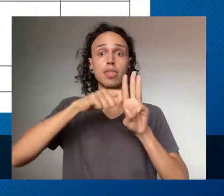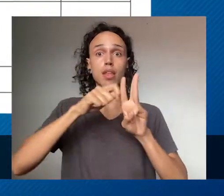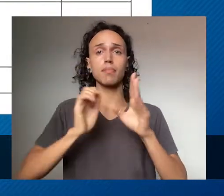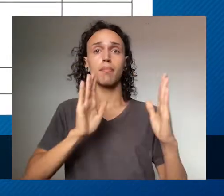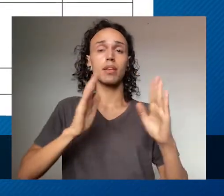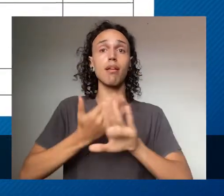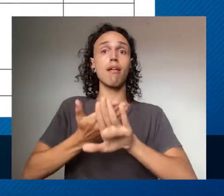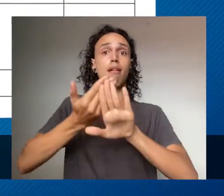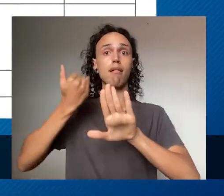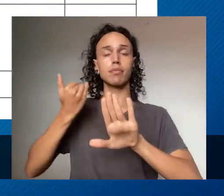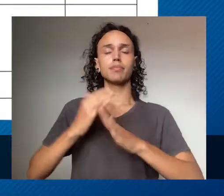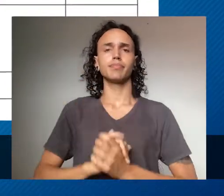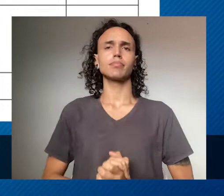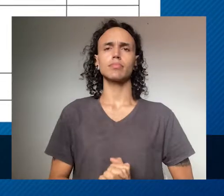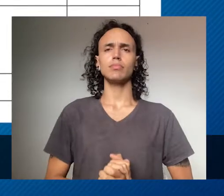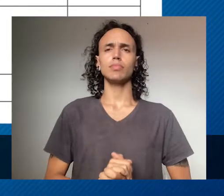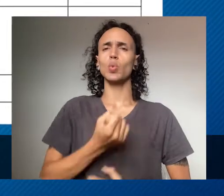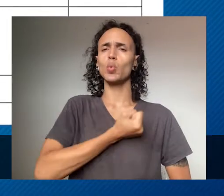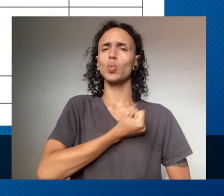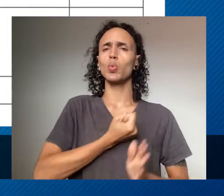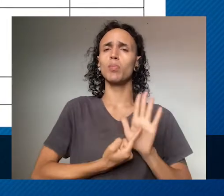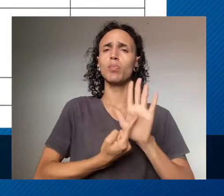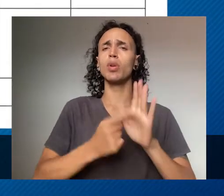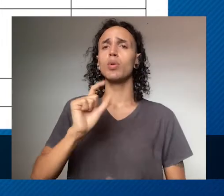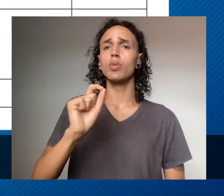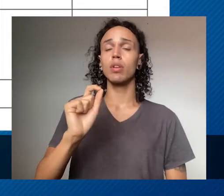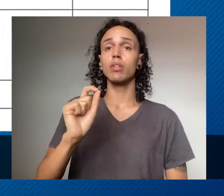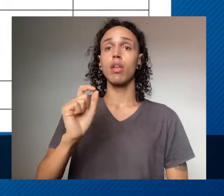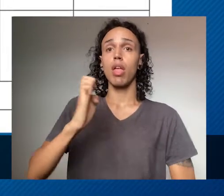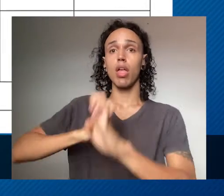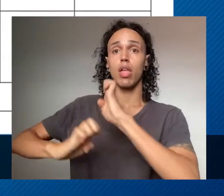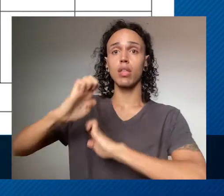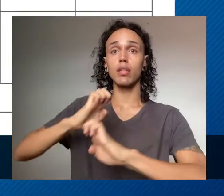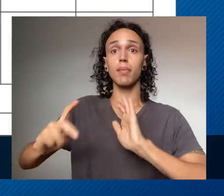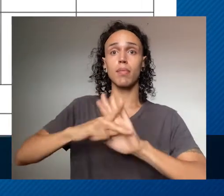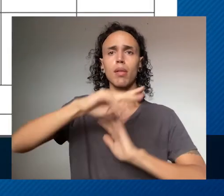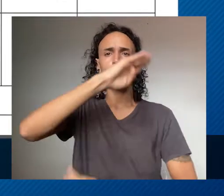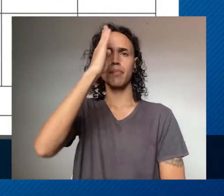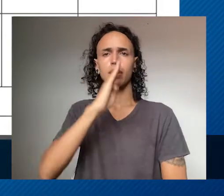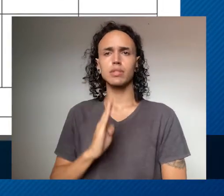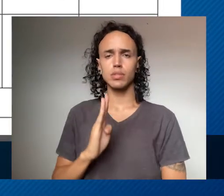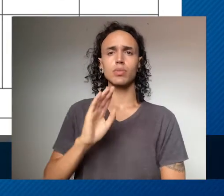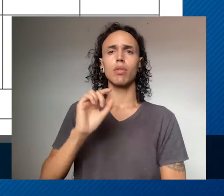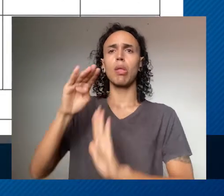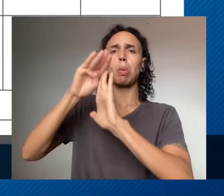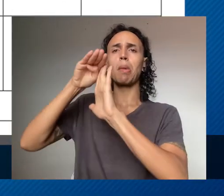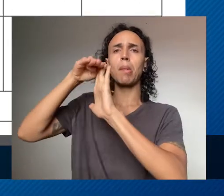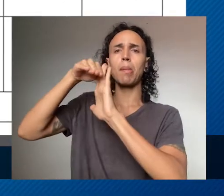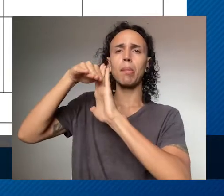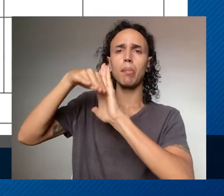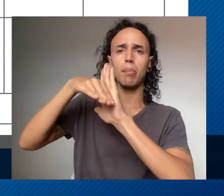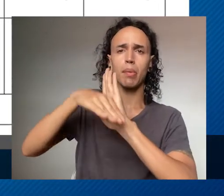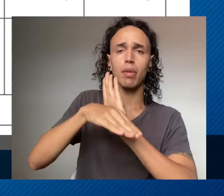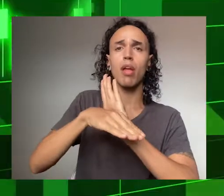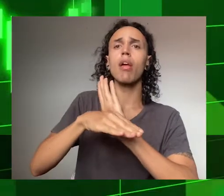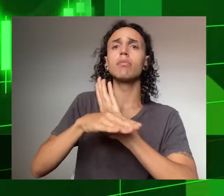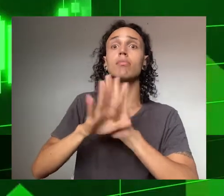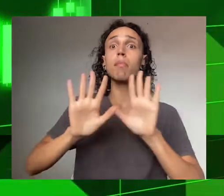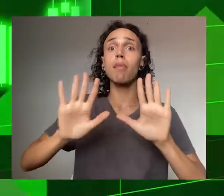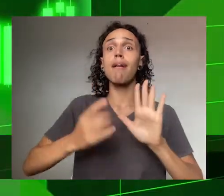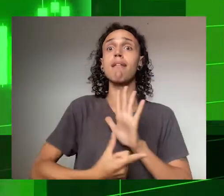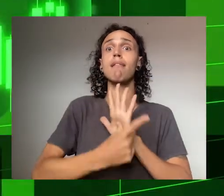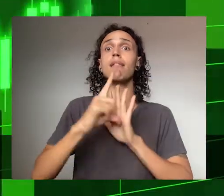meses anteriores. Este número mostra que a economia brasileira está perdendo fôlego após ter completado